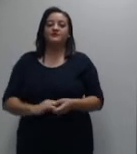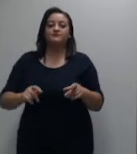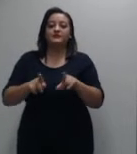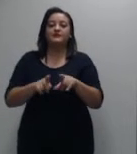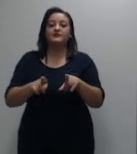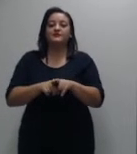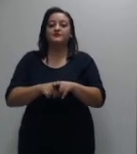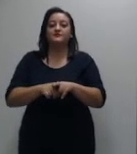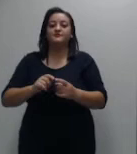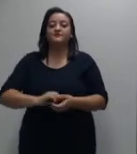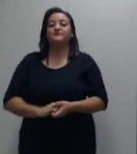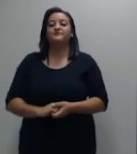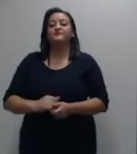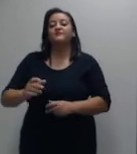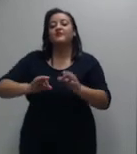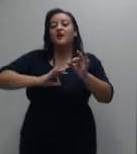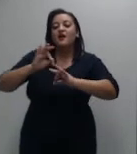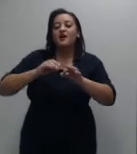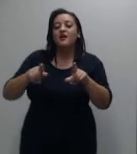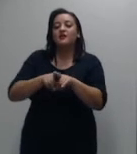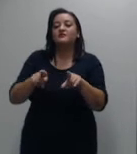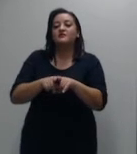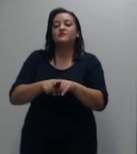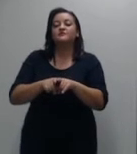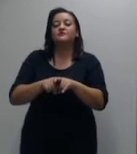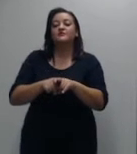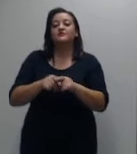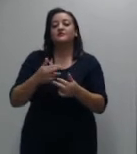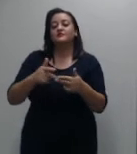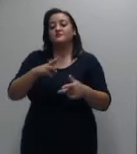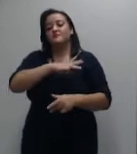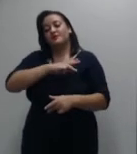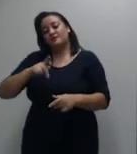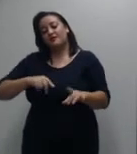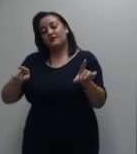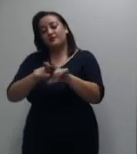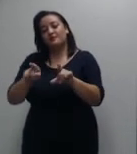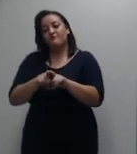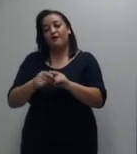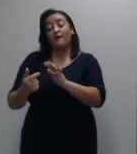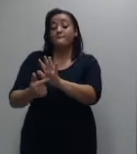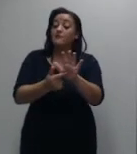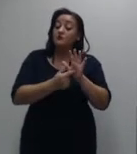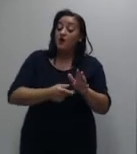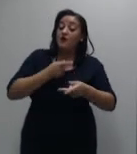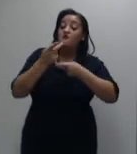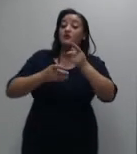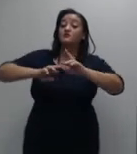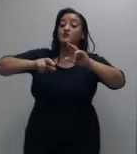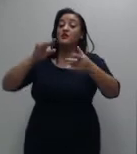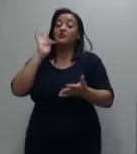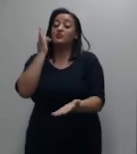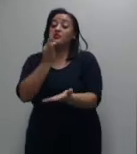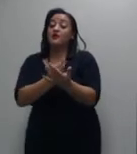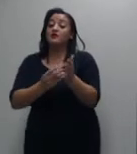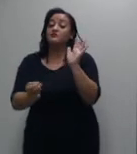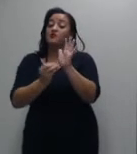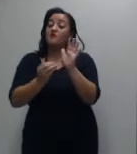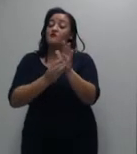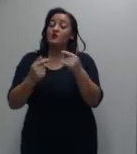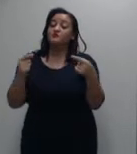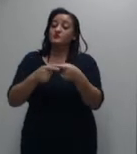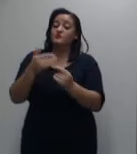posterior a manifestação manifestante ao ou ministerial ora requerente refutou a tese de falta de interesse